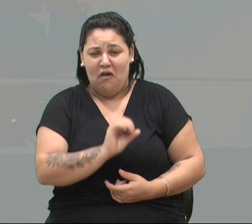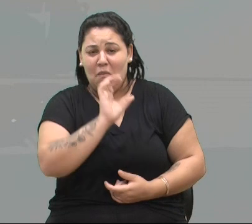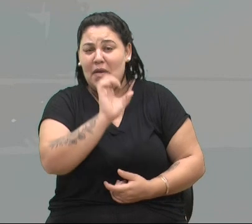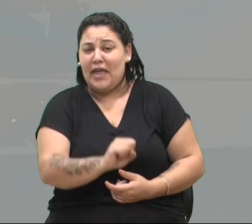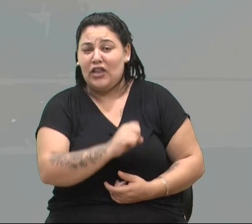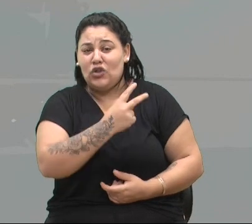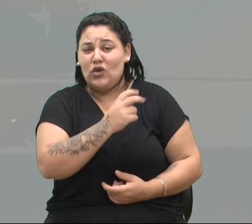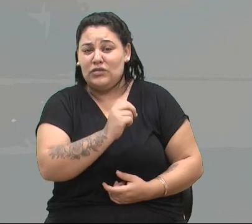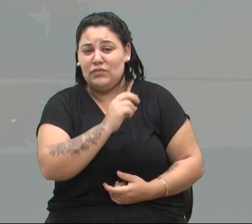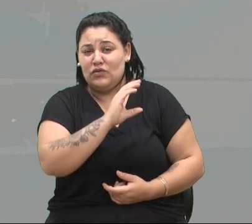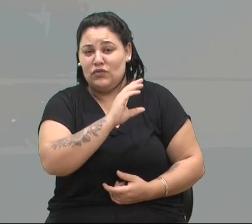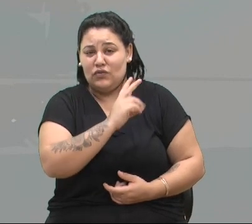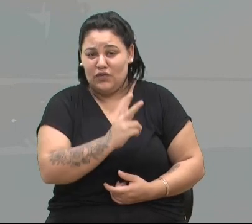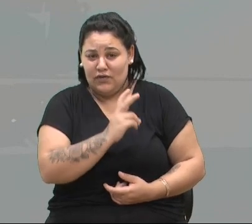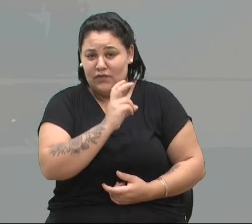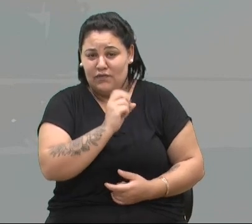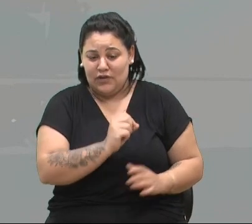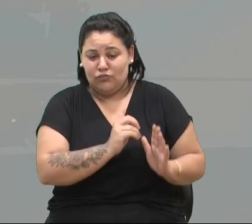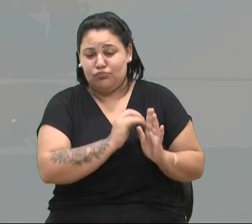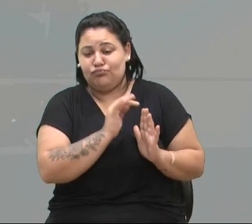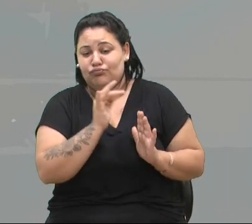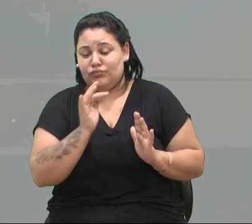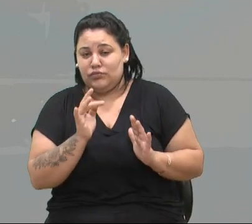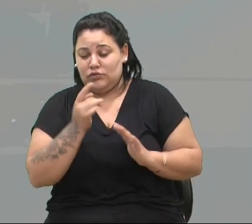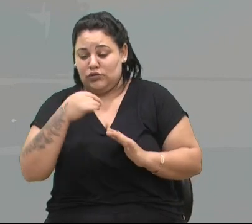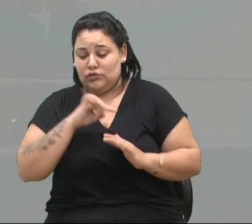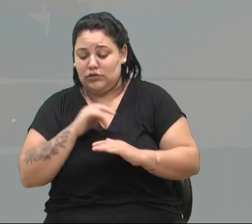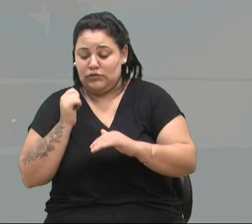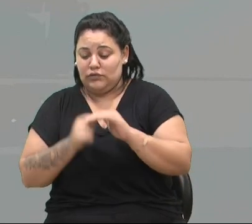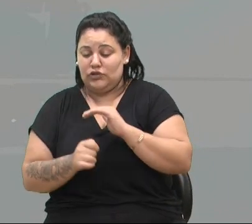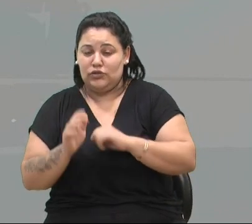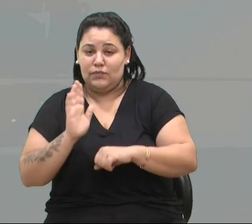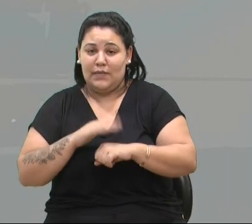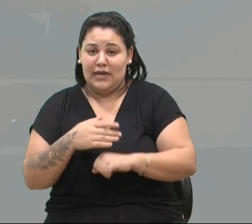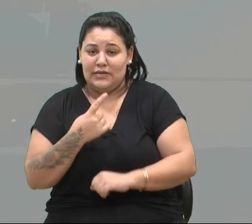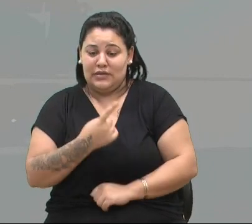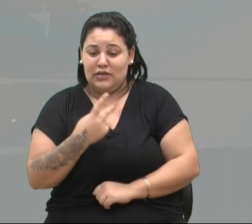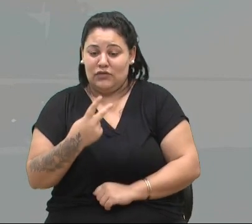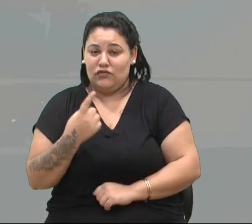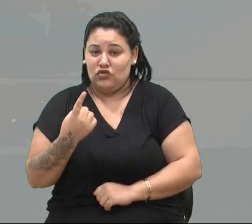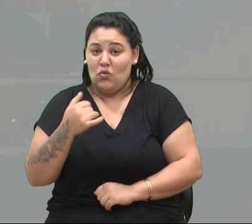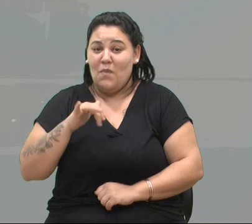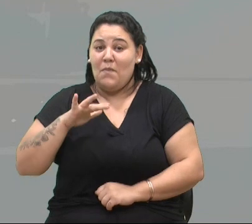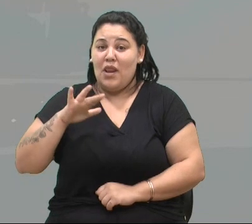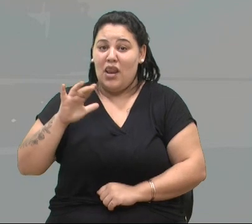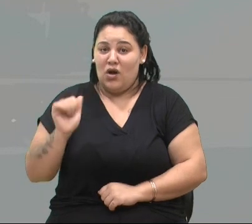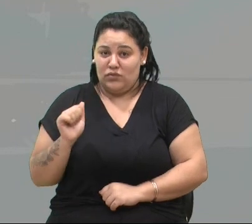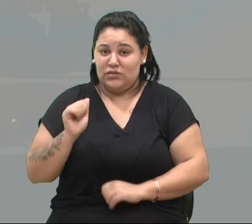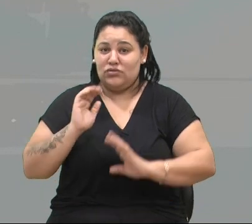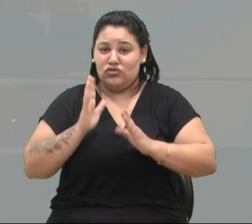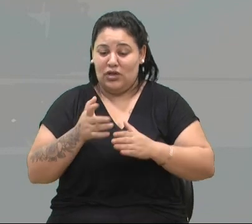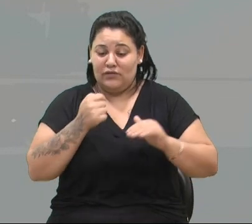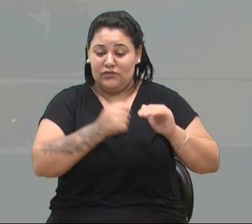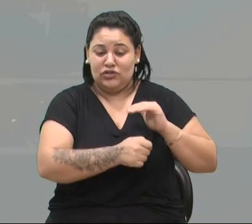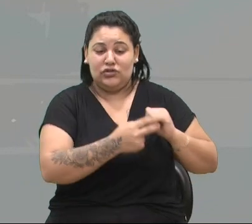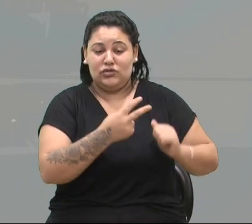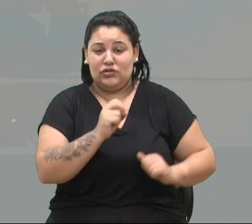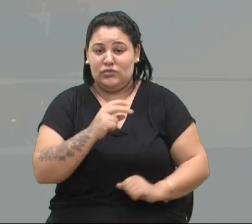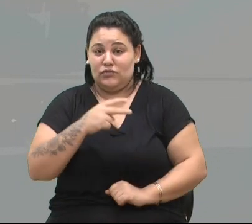cá, nós investimos mais 121 milhões do que foi investido em